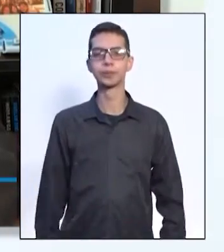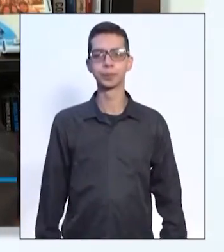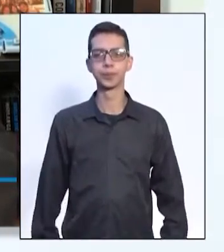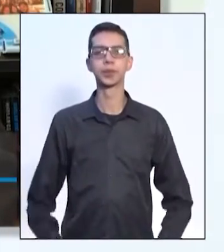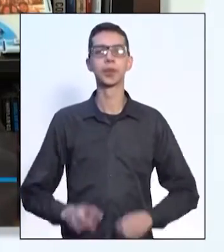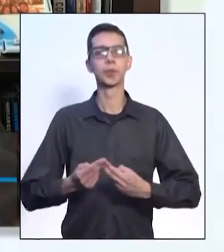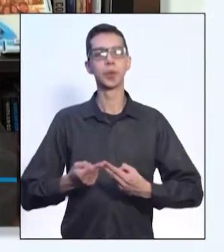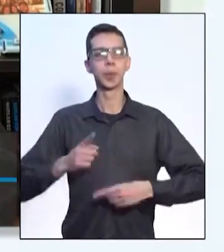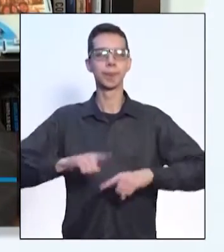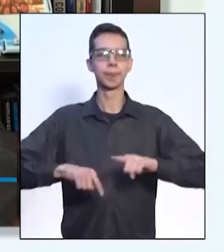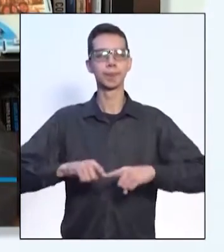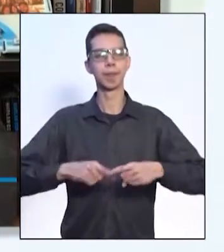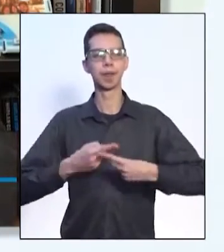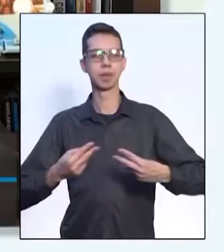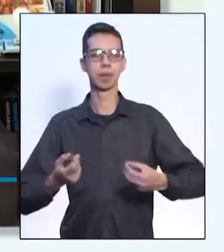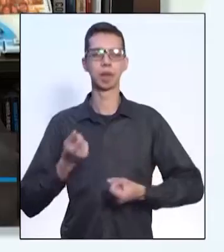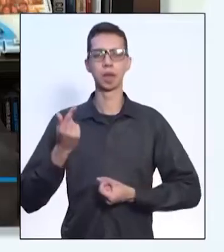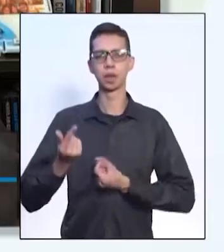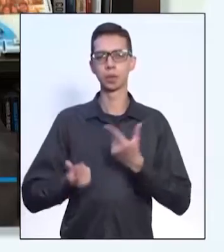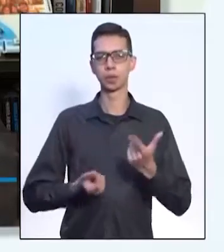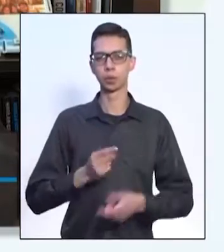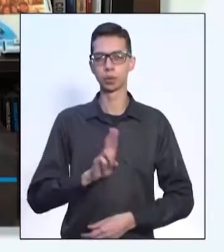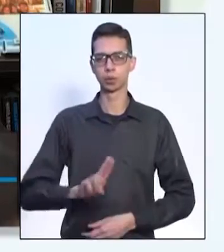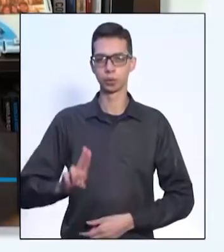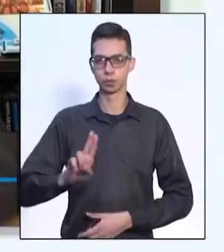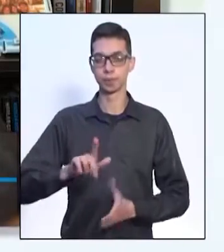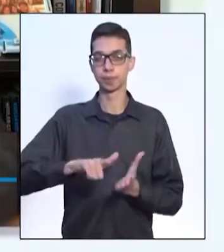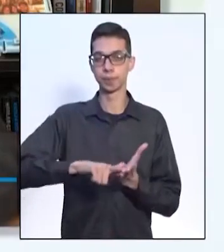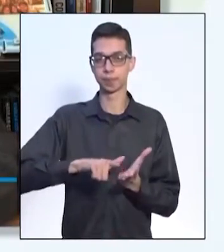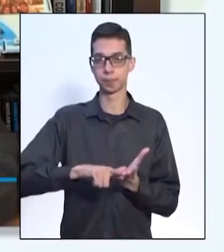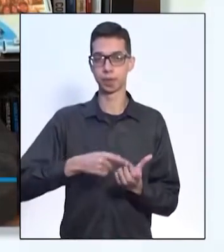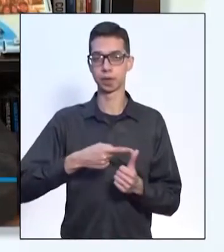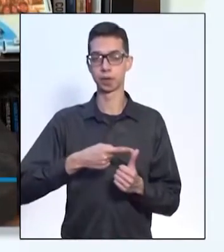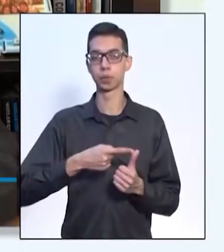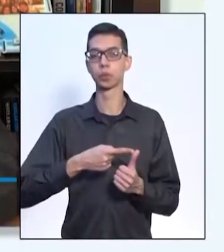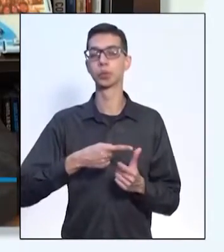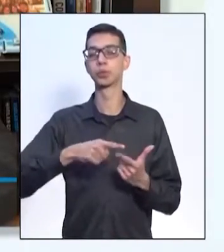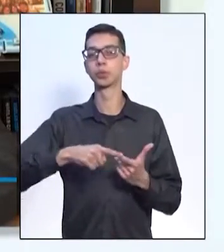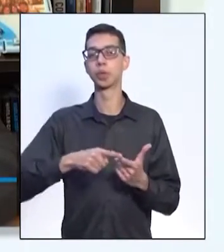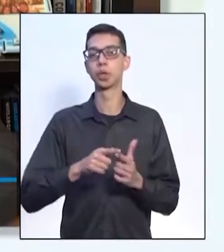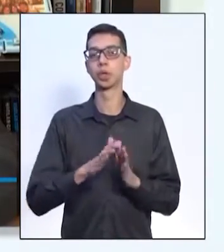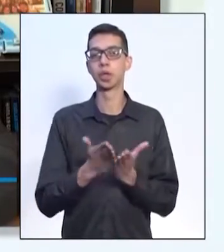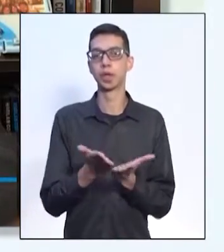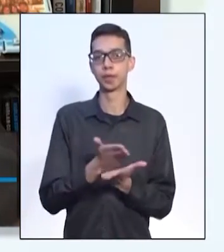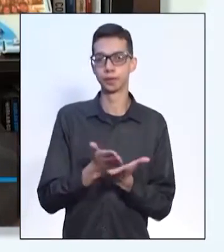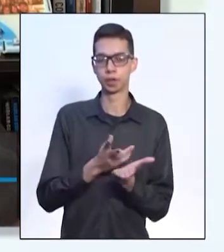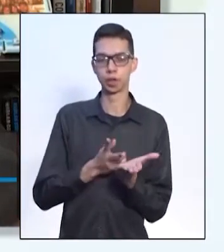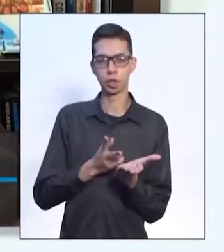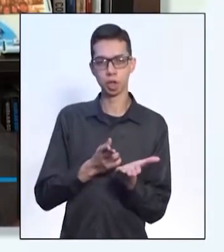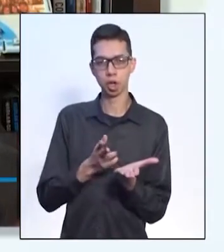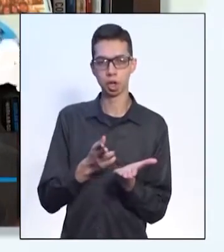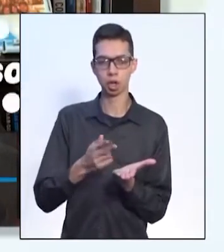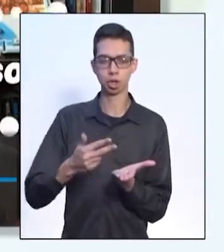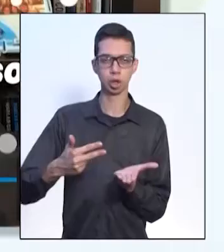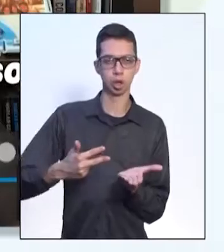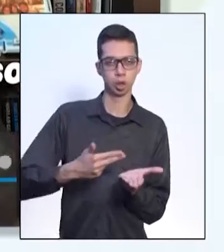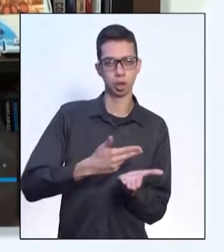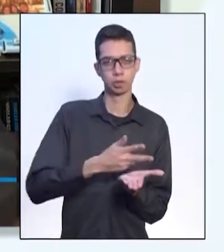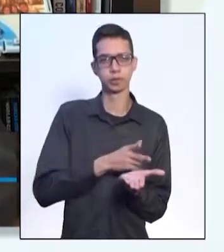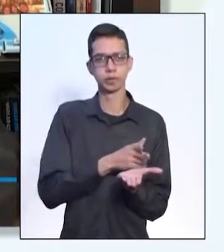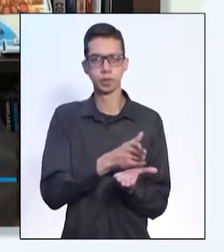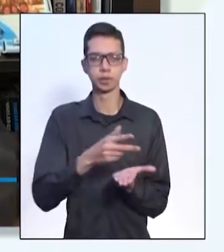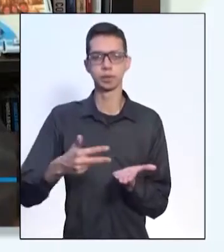alguns materiais, como papel, recortes de revista, também canetas, canetinhas,